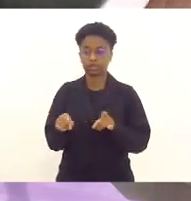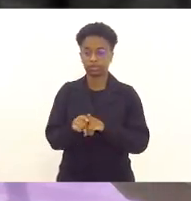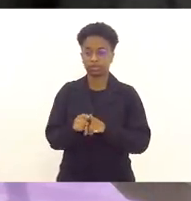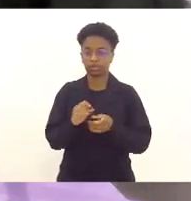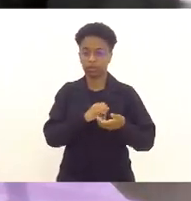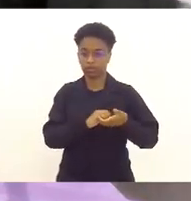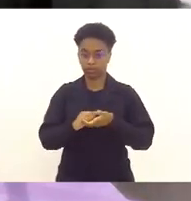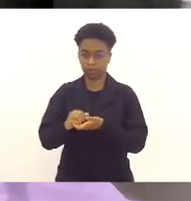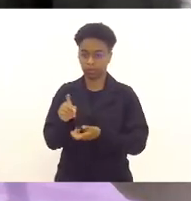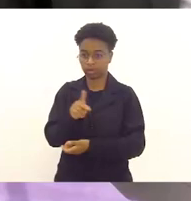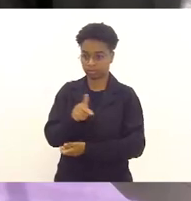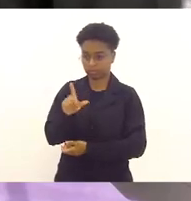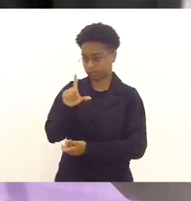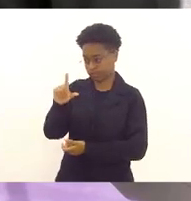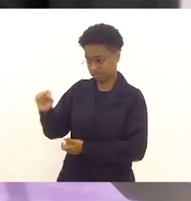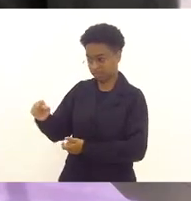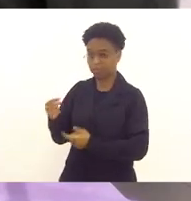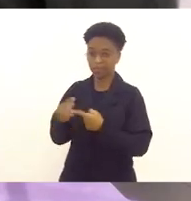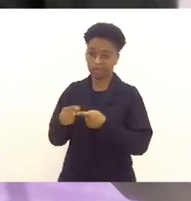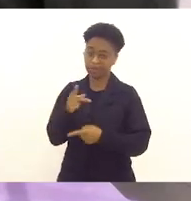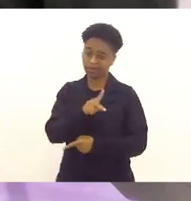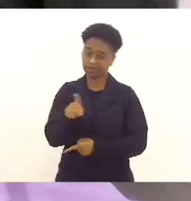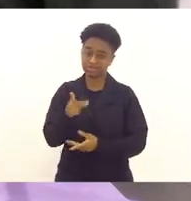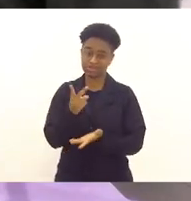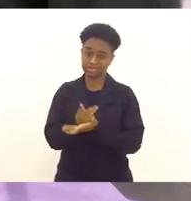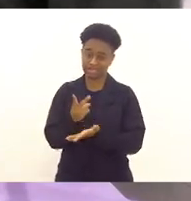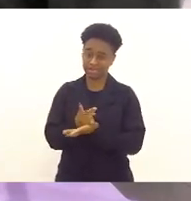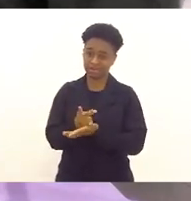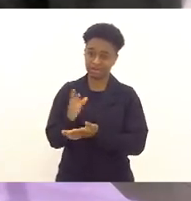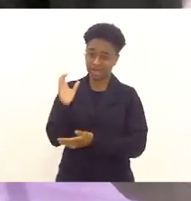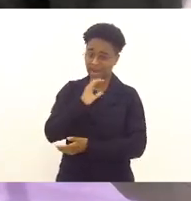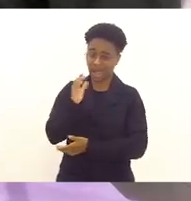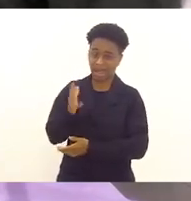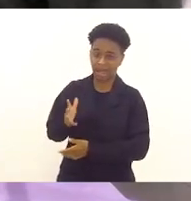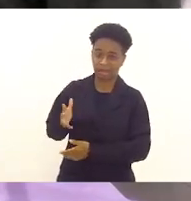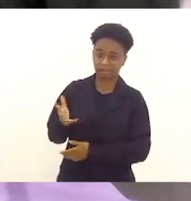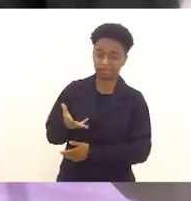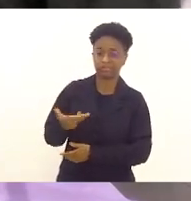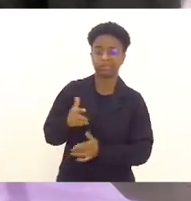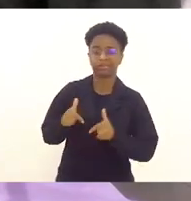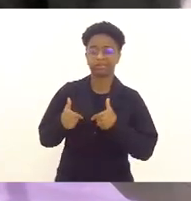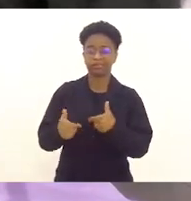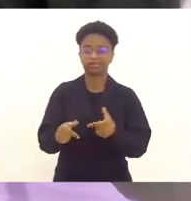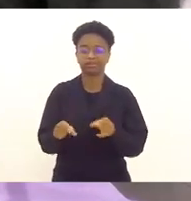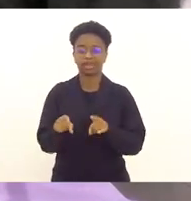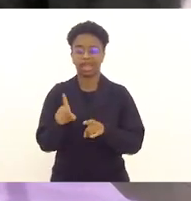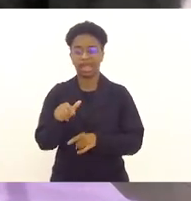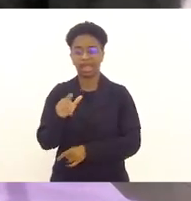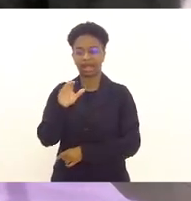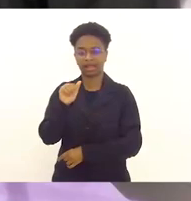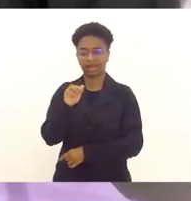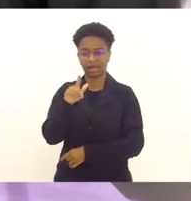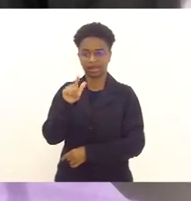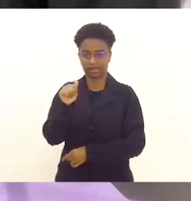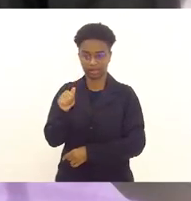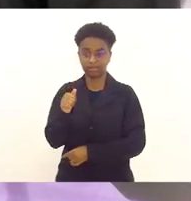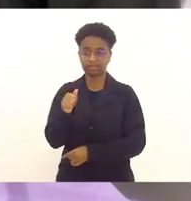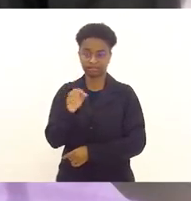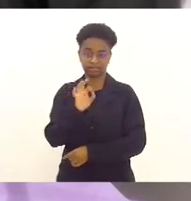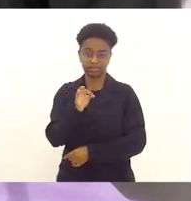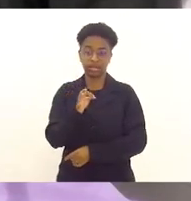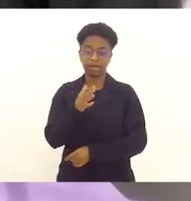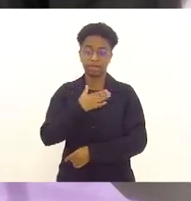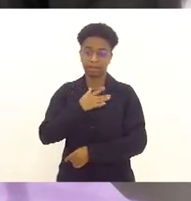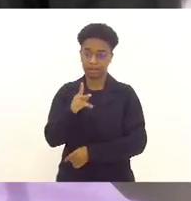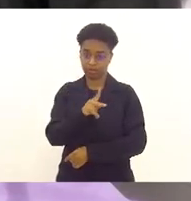saudar a minha professora que saiu da mesa né porque Professor sempre é a a Dra Carla né que é exatamente foi